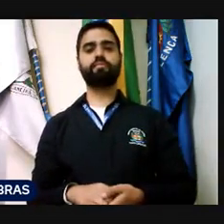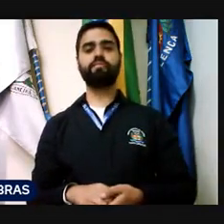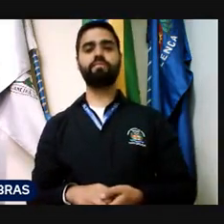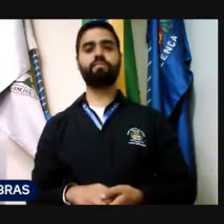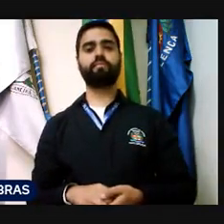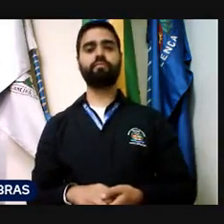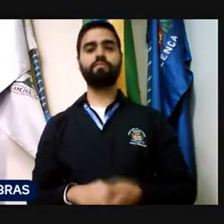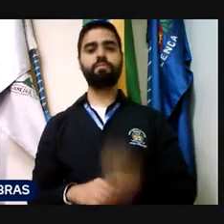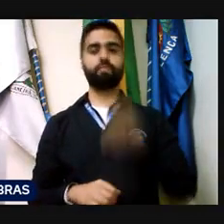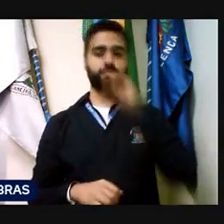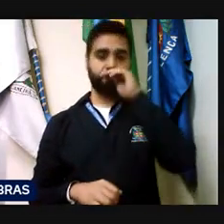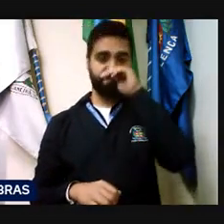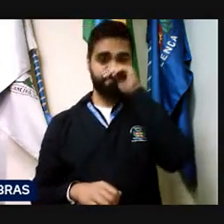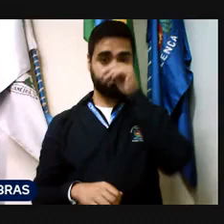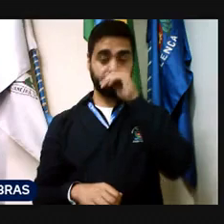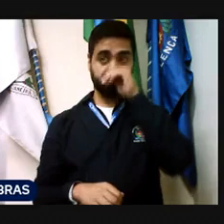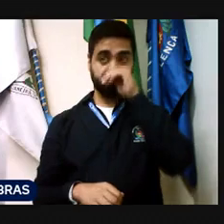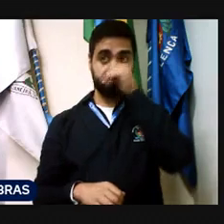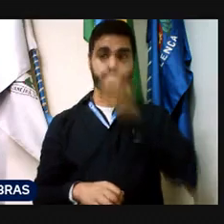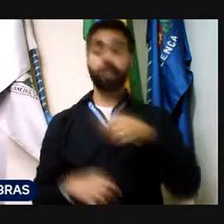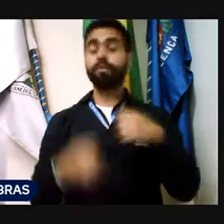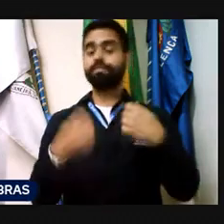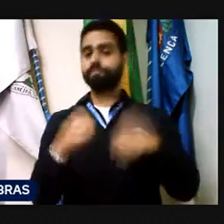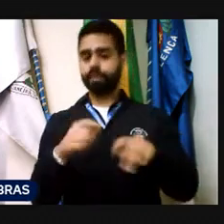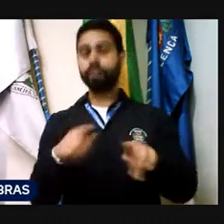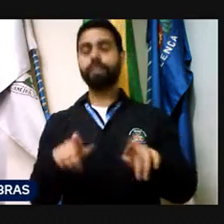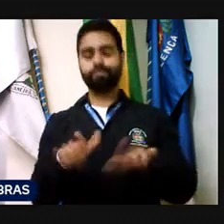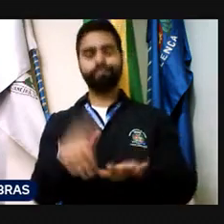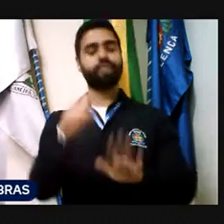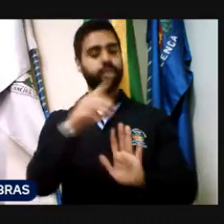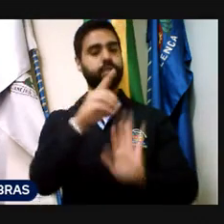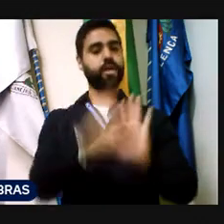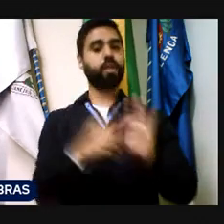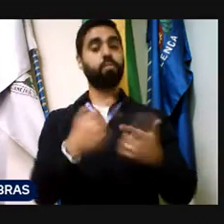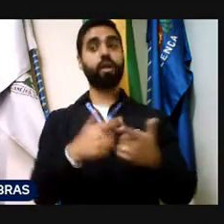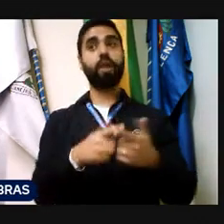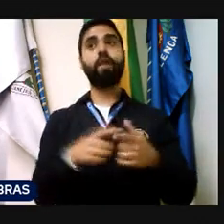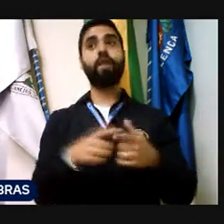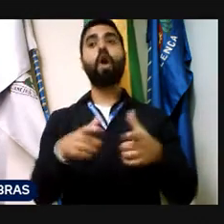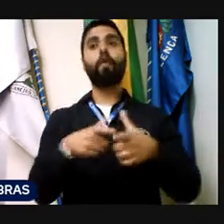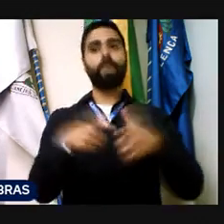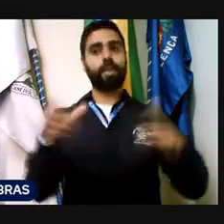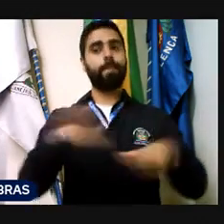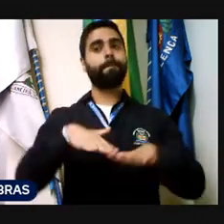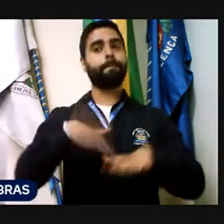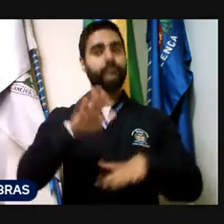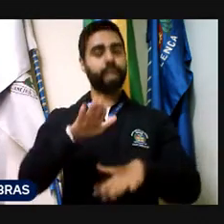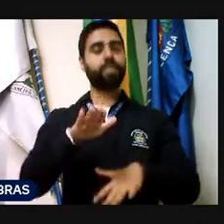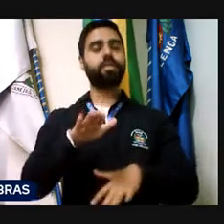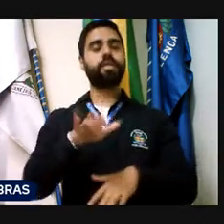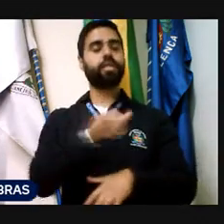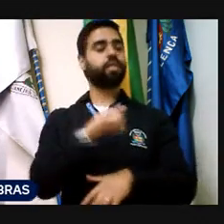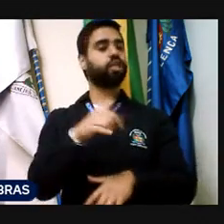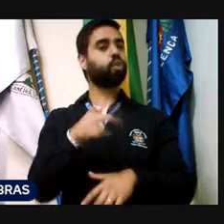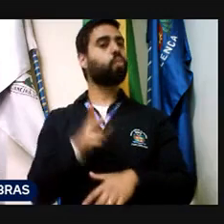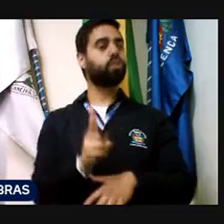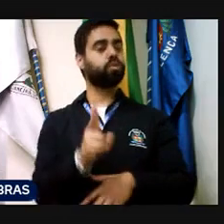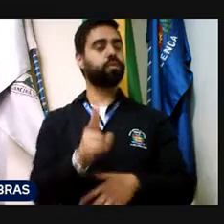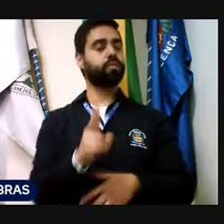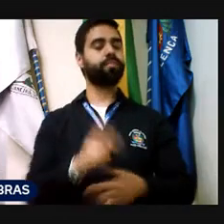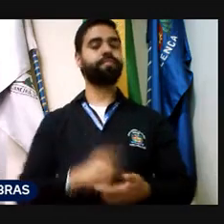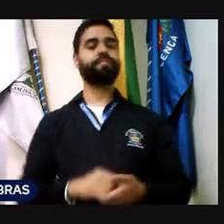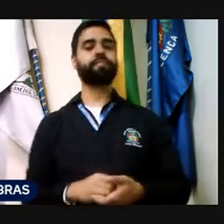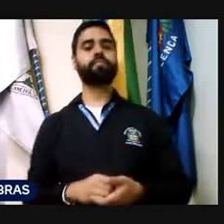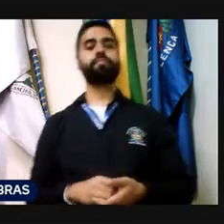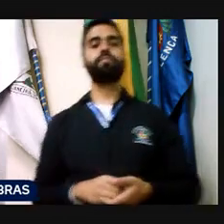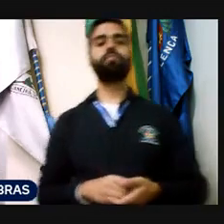esses atendimentos. Então, nós temos que melhorar esse decreto, porque, Celcinho, vai aumentar mais, sim, os atendimentos. Tá?